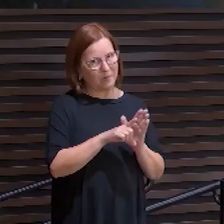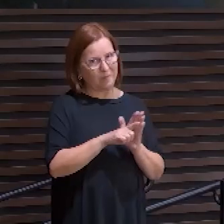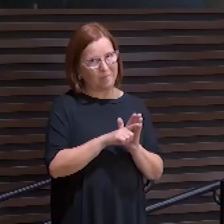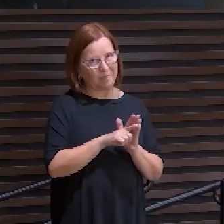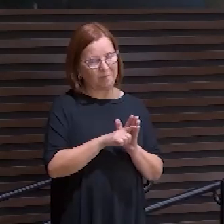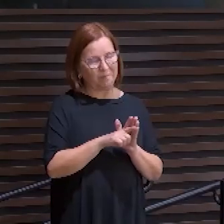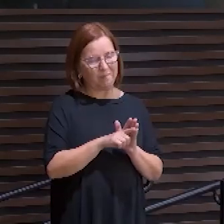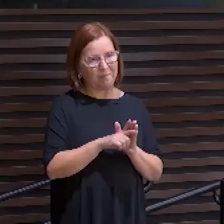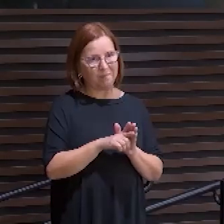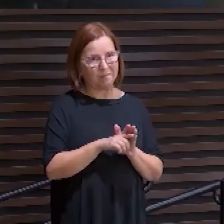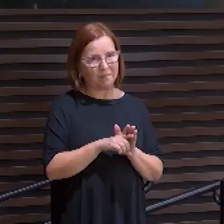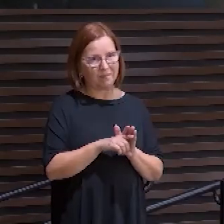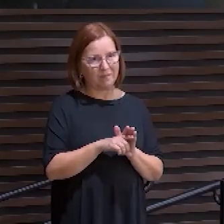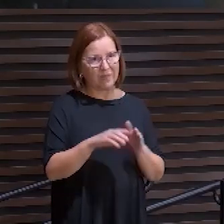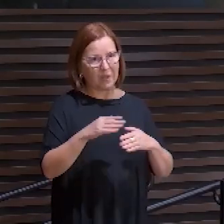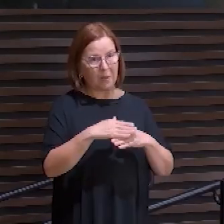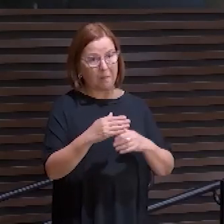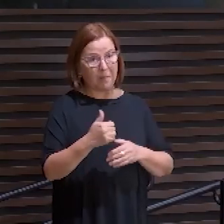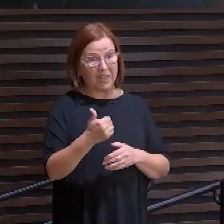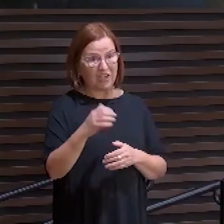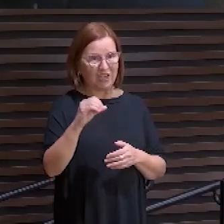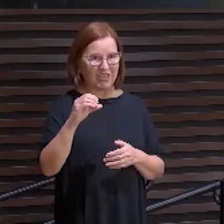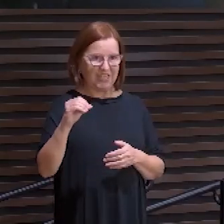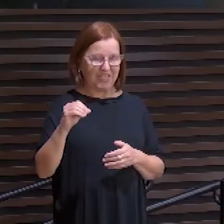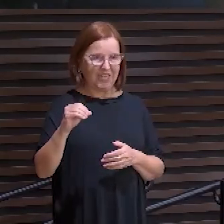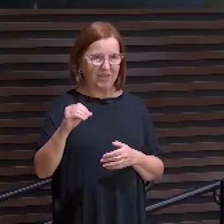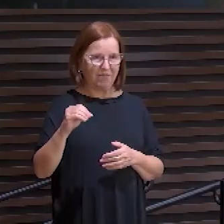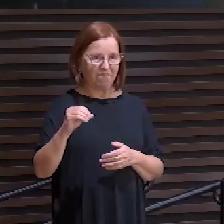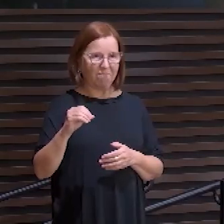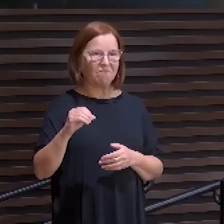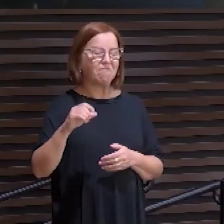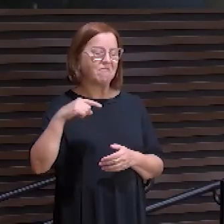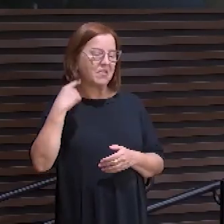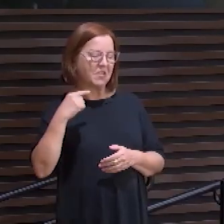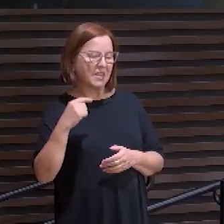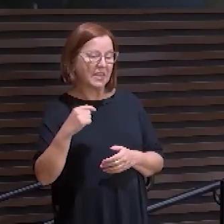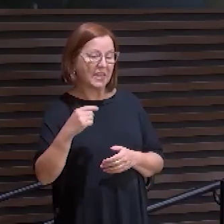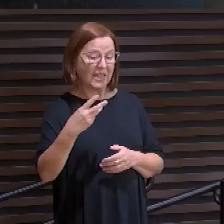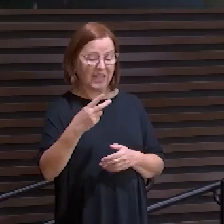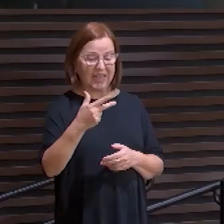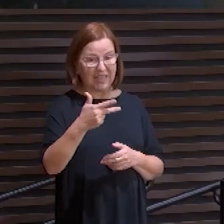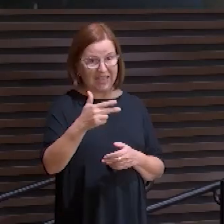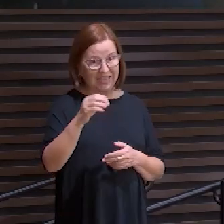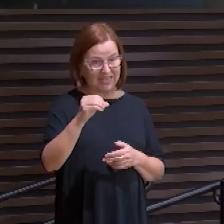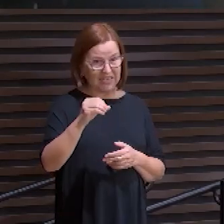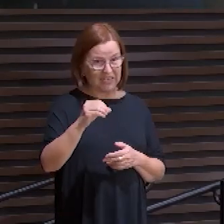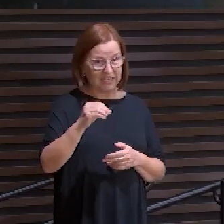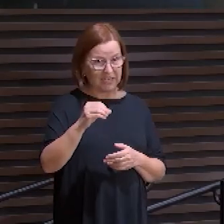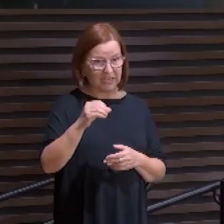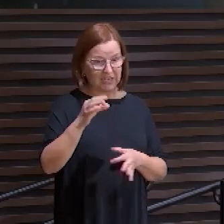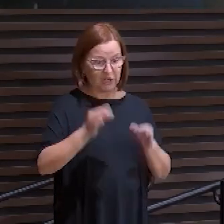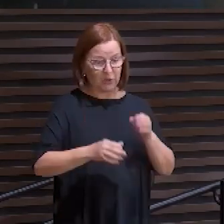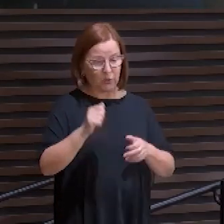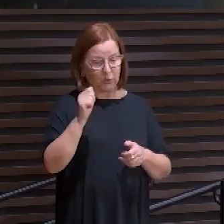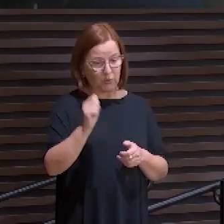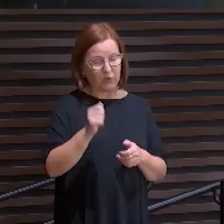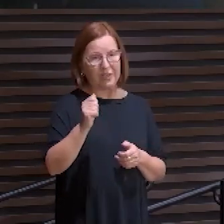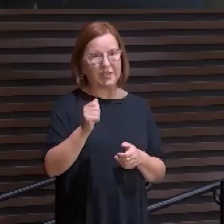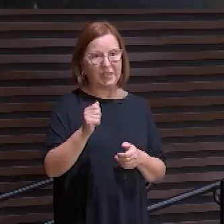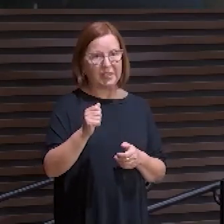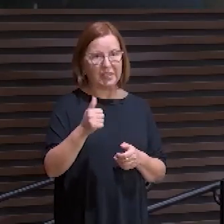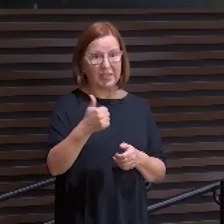Mais de 100 foram advogados, 30 juízes, 13 reitores de